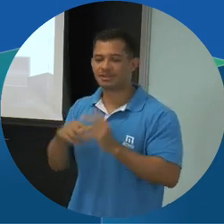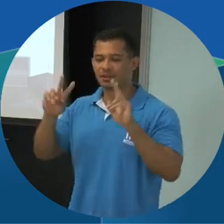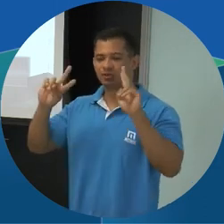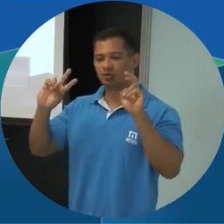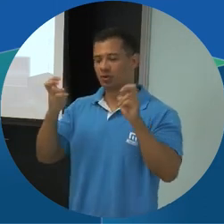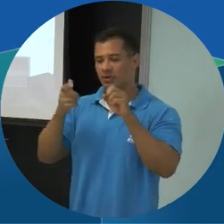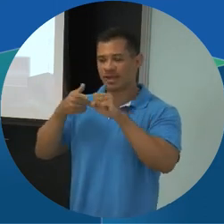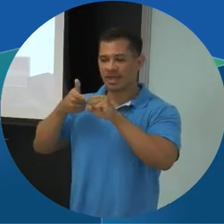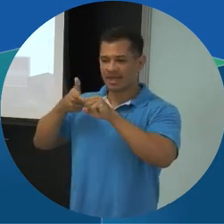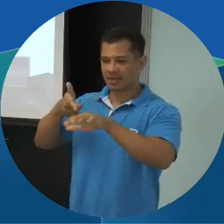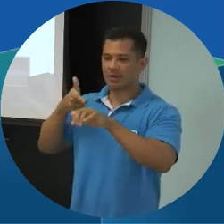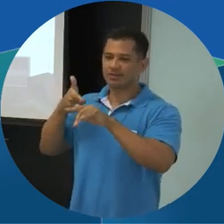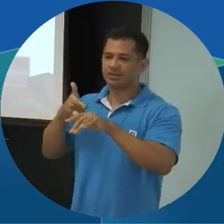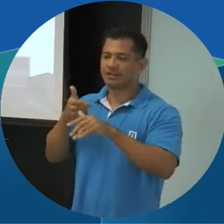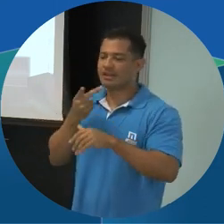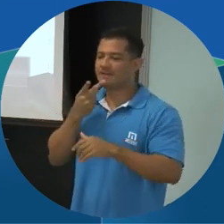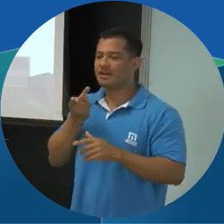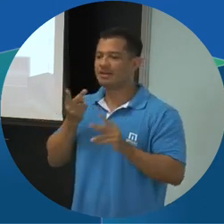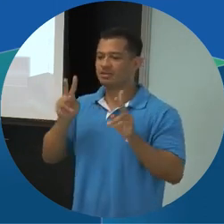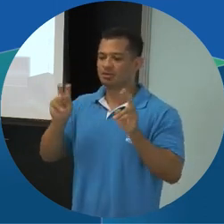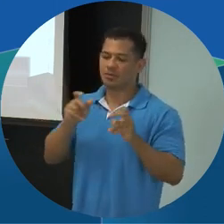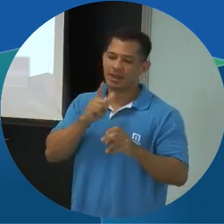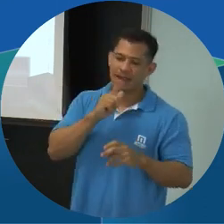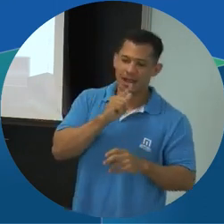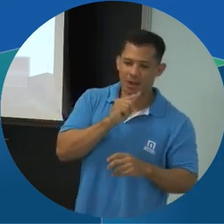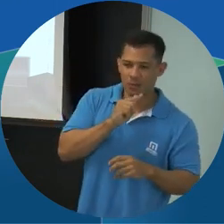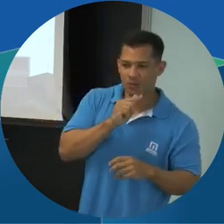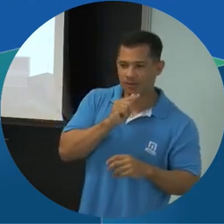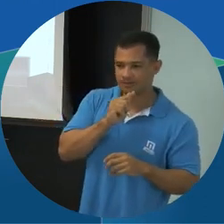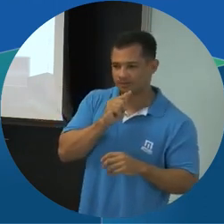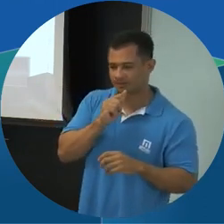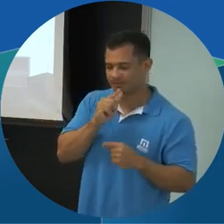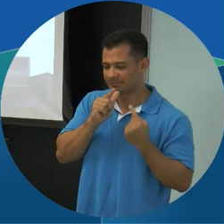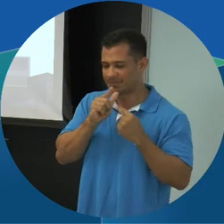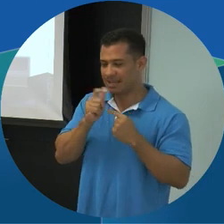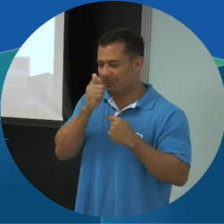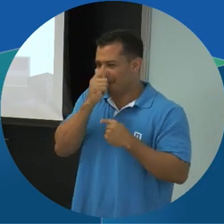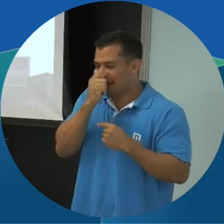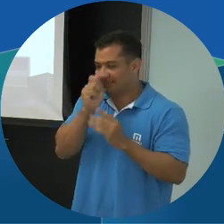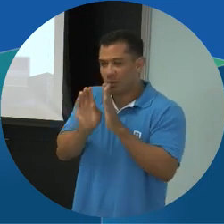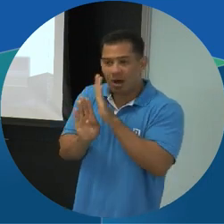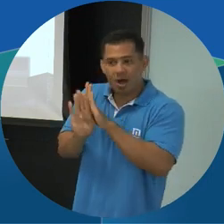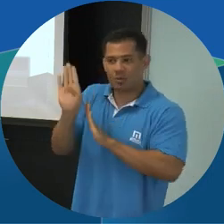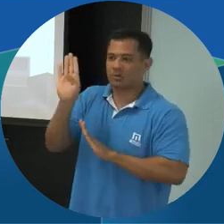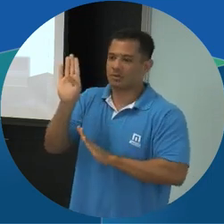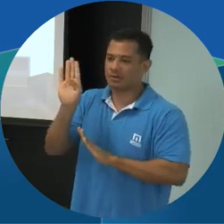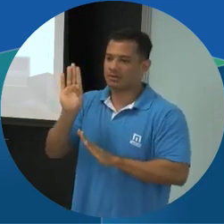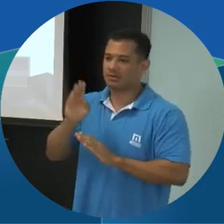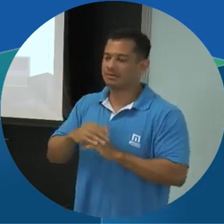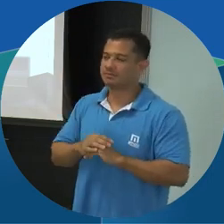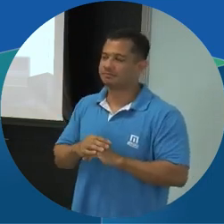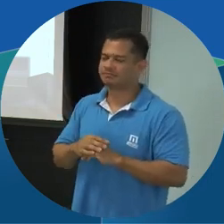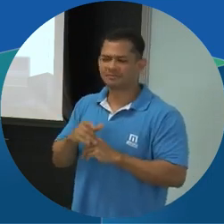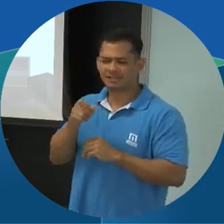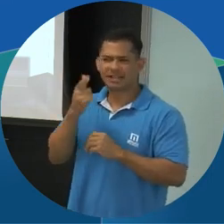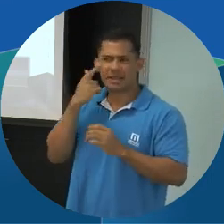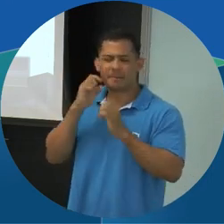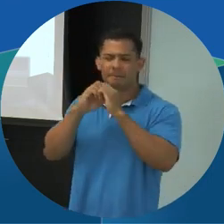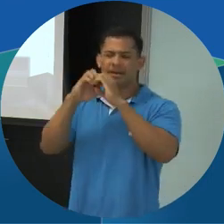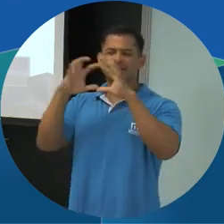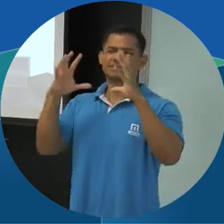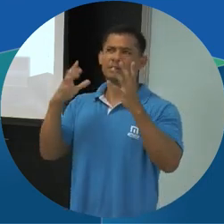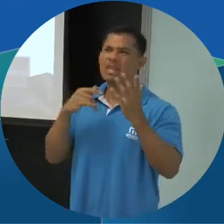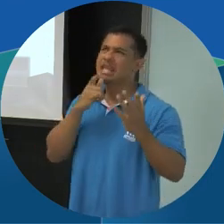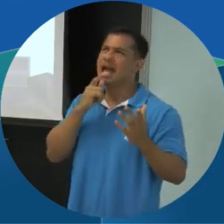gente fala de água a ultra alta pressão. Alguém consegue imaginar o que seja essa água